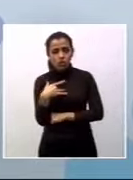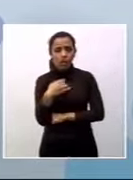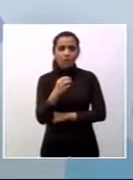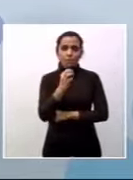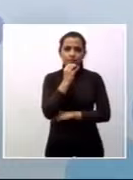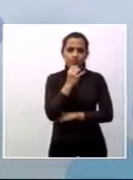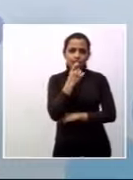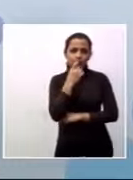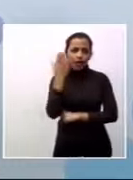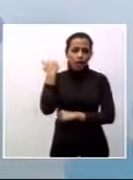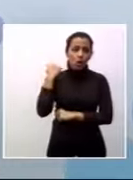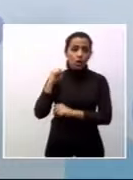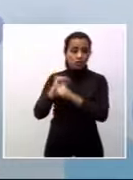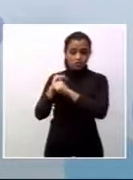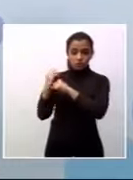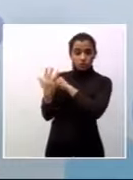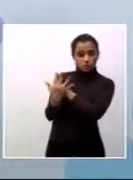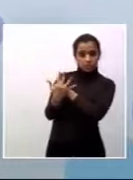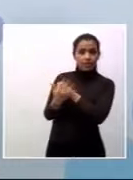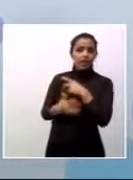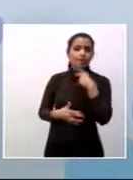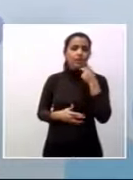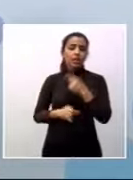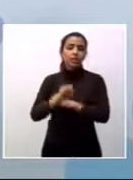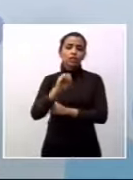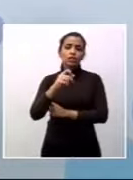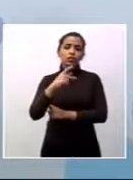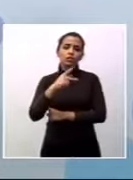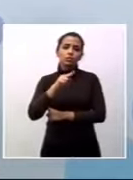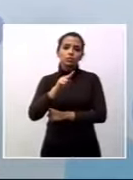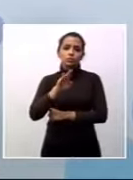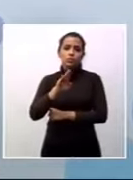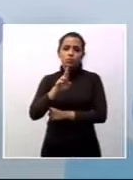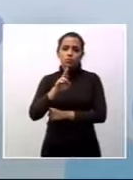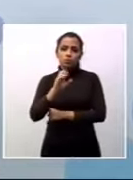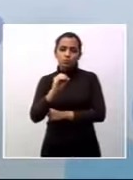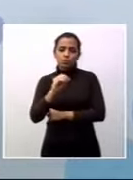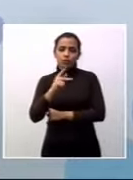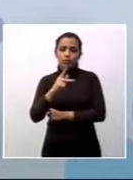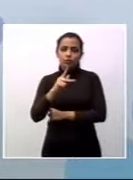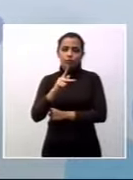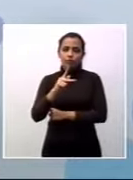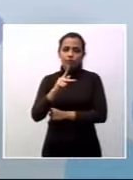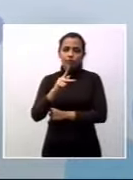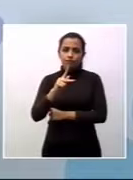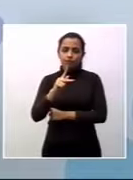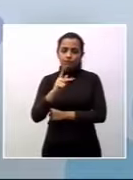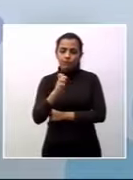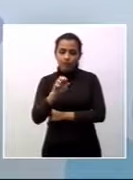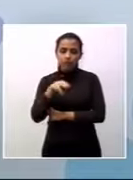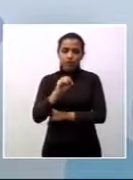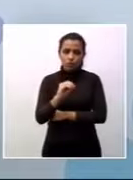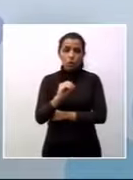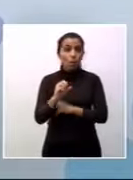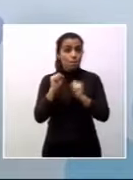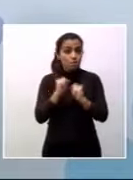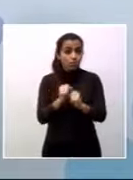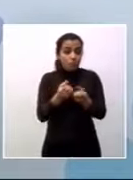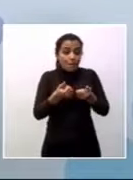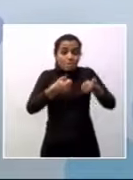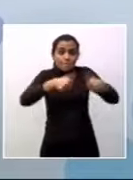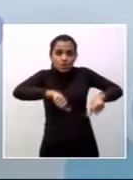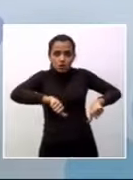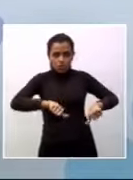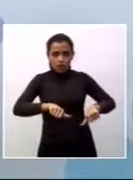sabendo agora porém procurando aviso que ibuprofeno por exemplo né o composto de ibuprofeno podia ser piorar o quadro imagina só quem